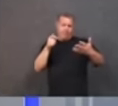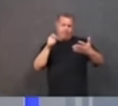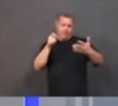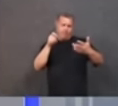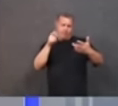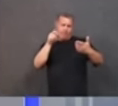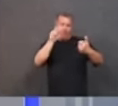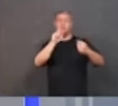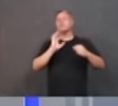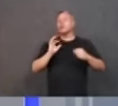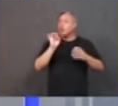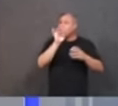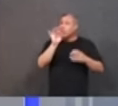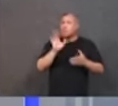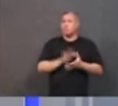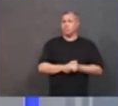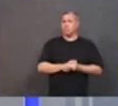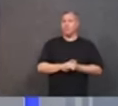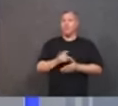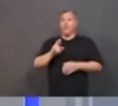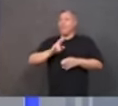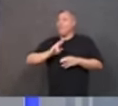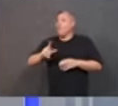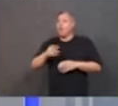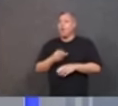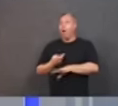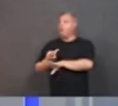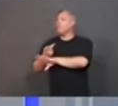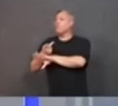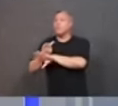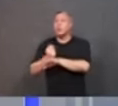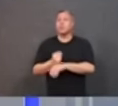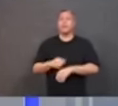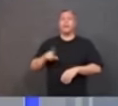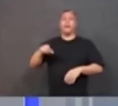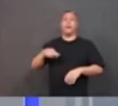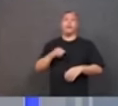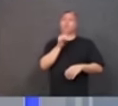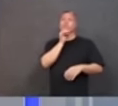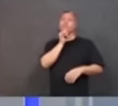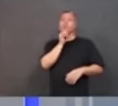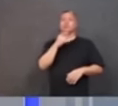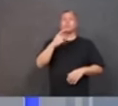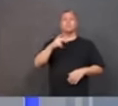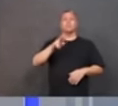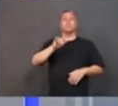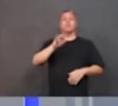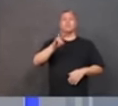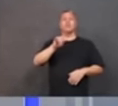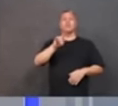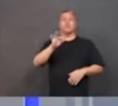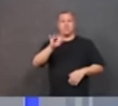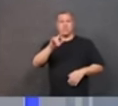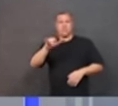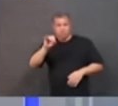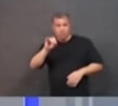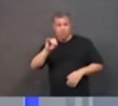de uma corrida ao mercado, não é de privatizar no sentido de ter lucro,